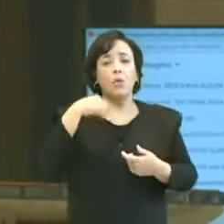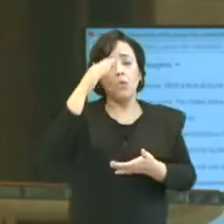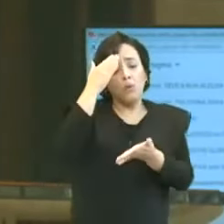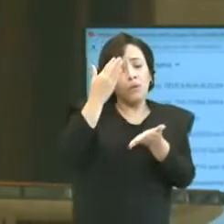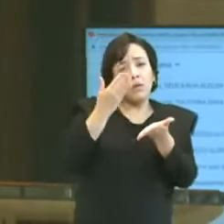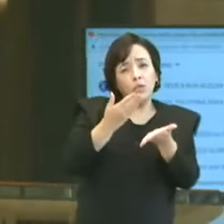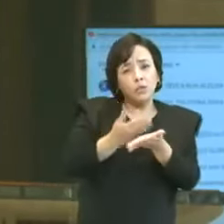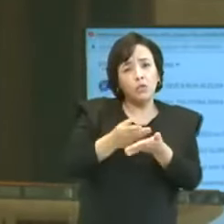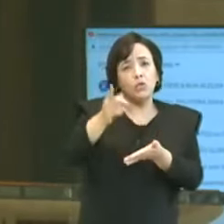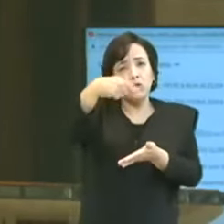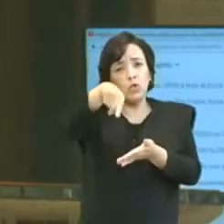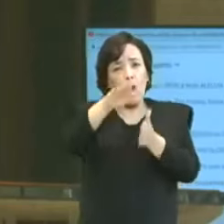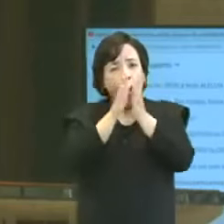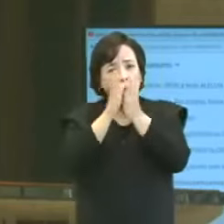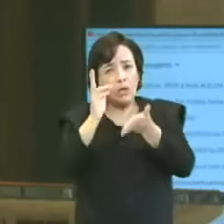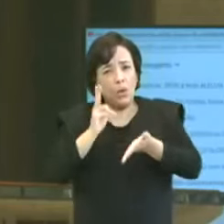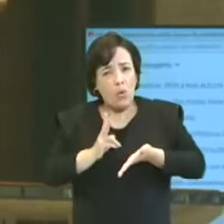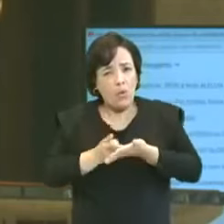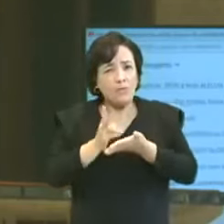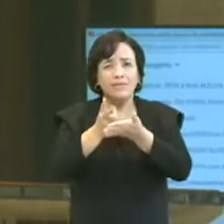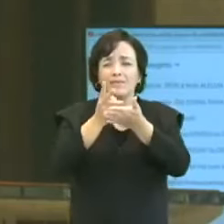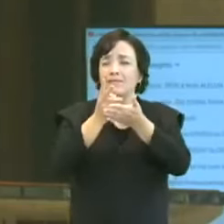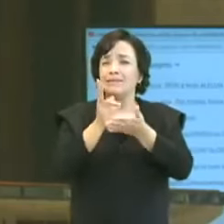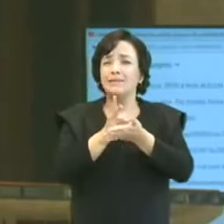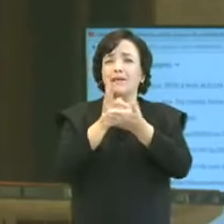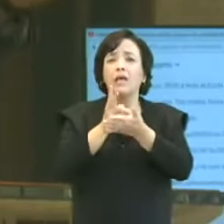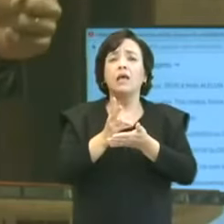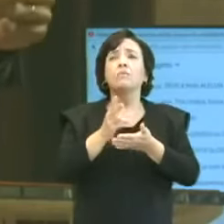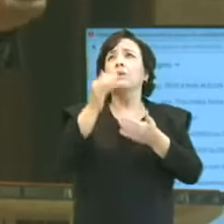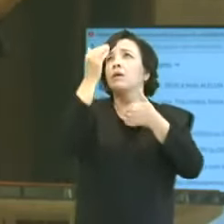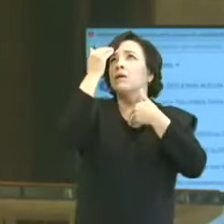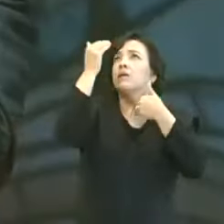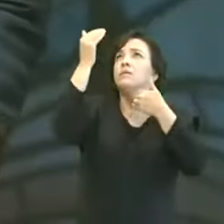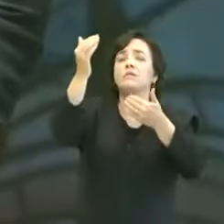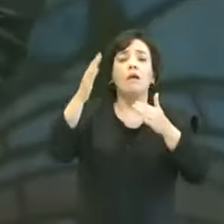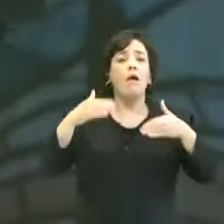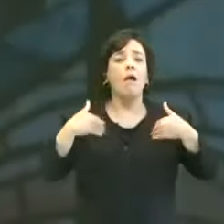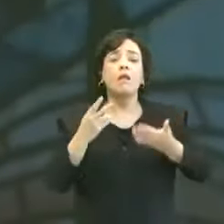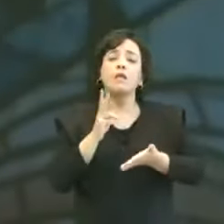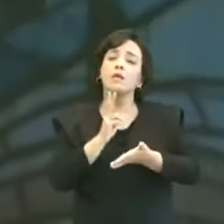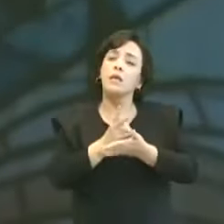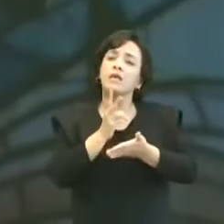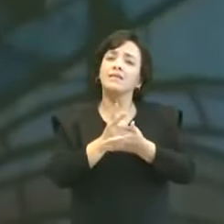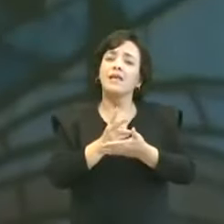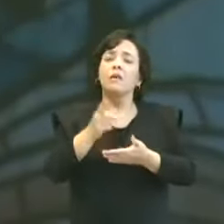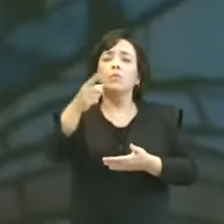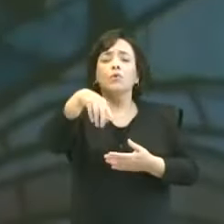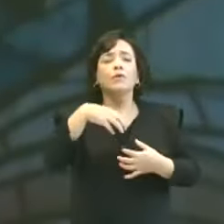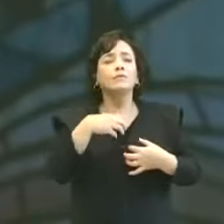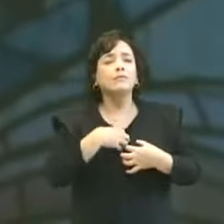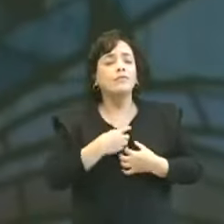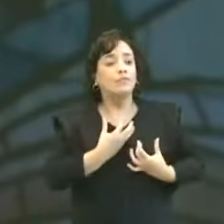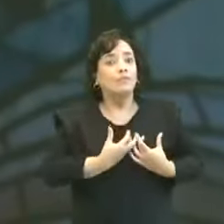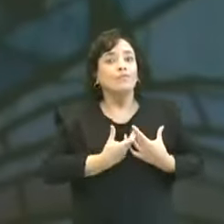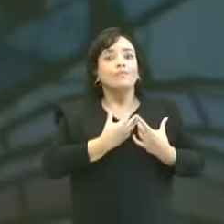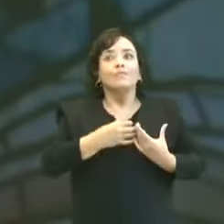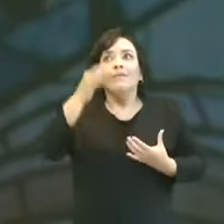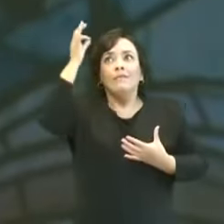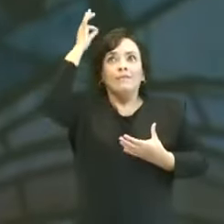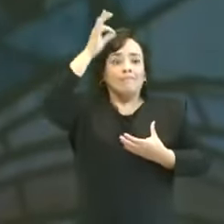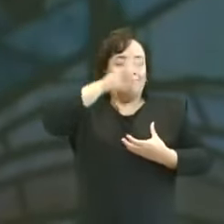constância da oração, da alegria, das ações de graças, ela mantém a chama do